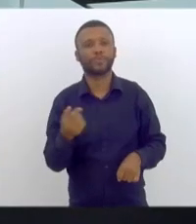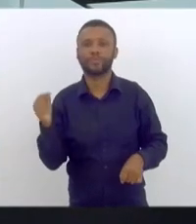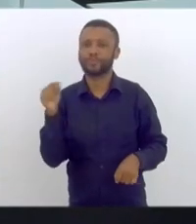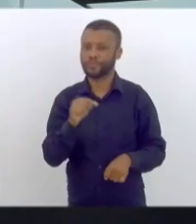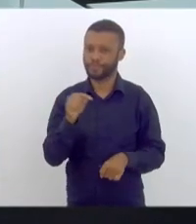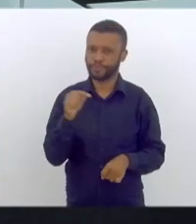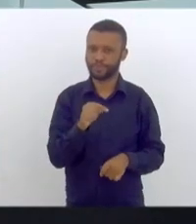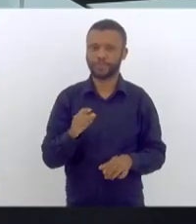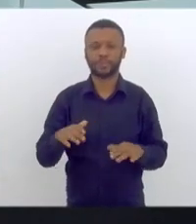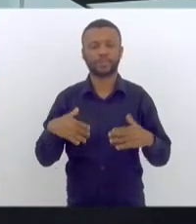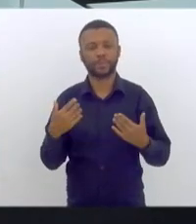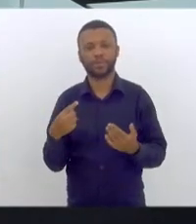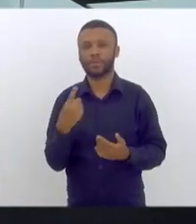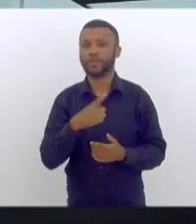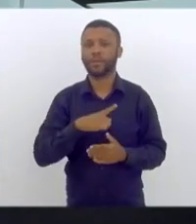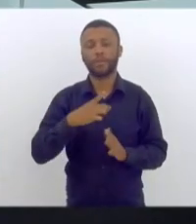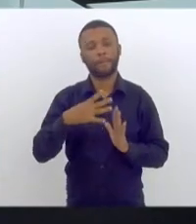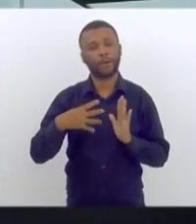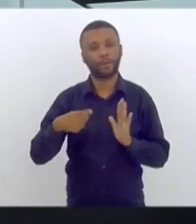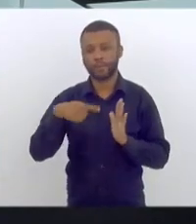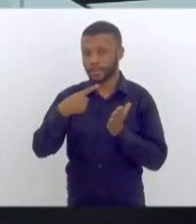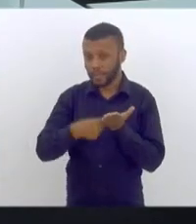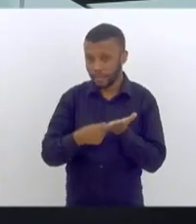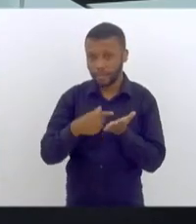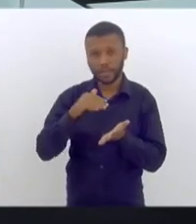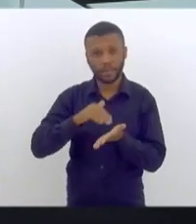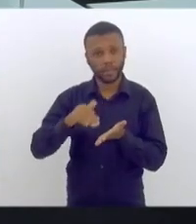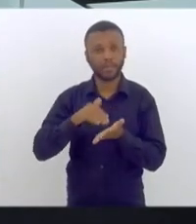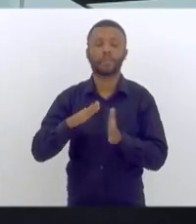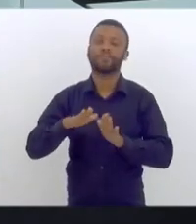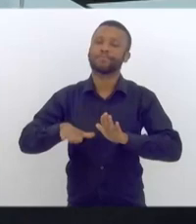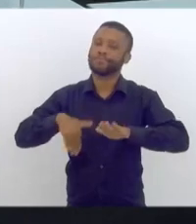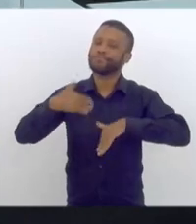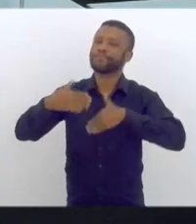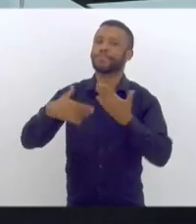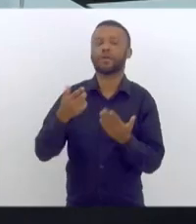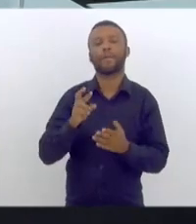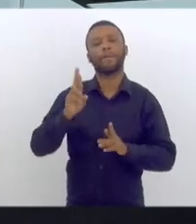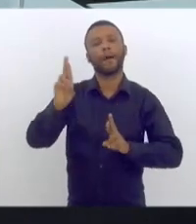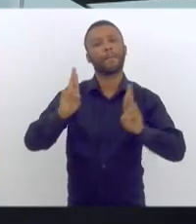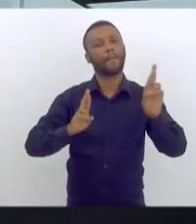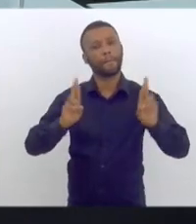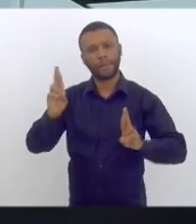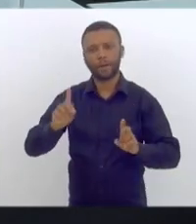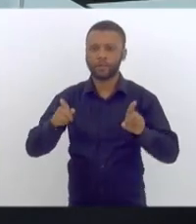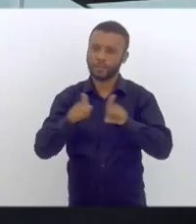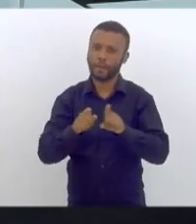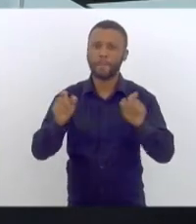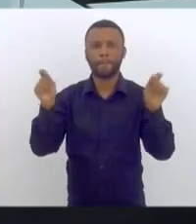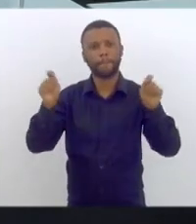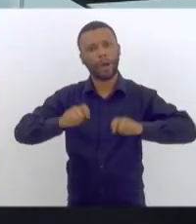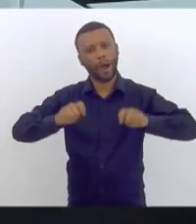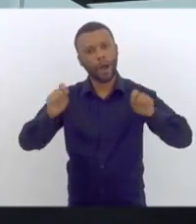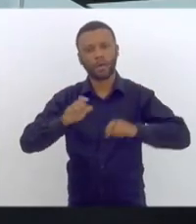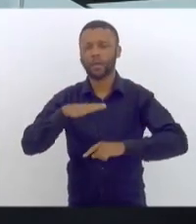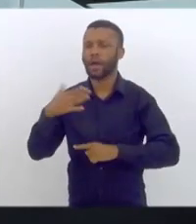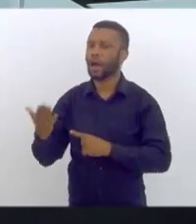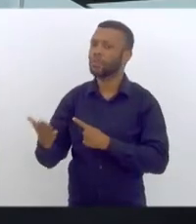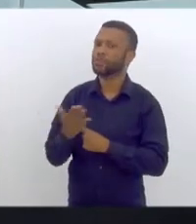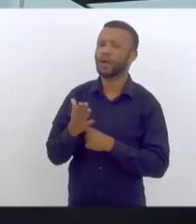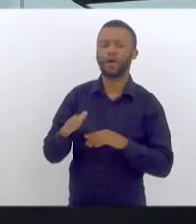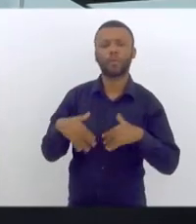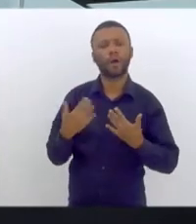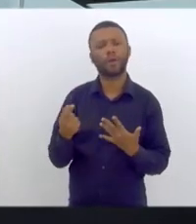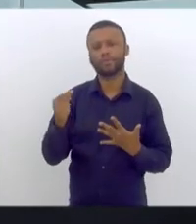é a gente tem programas na Secretaria de desenvolvimento né os representantes aqui podem até ajudar a gente nem quais seriam